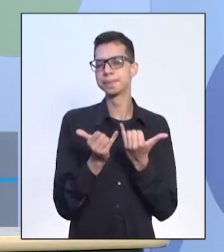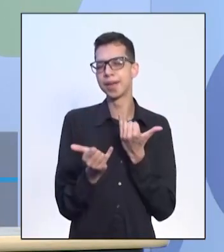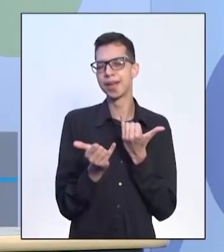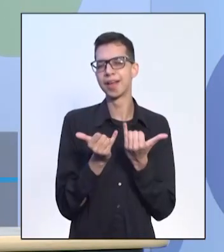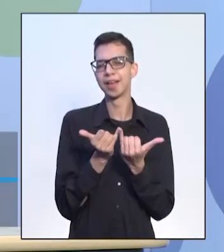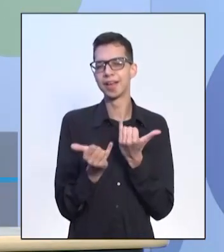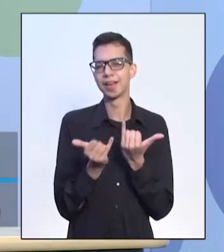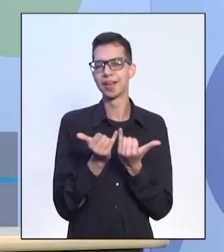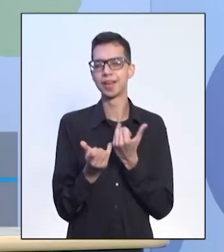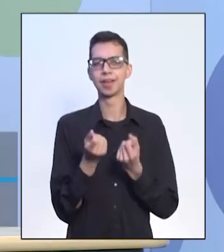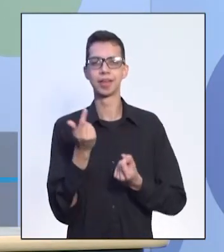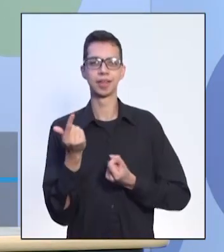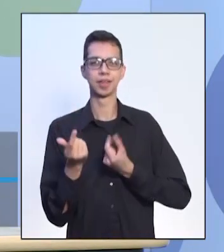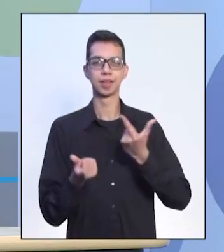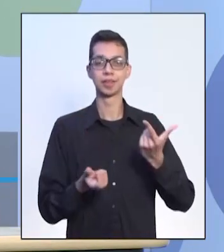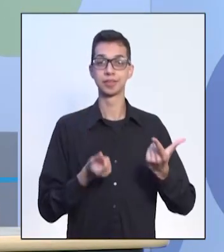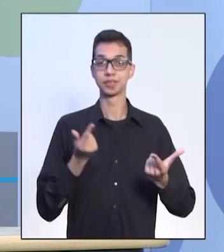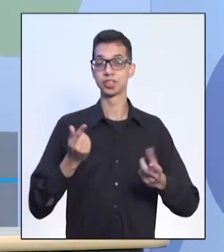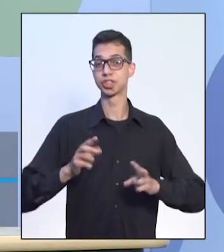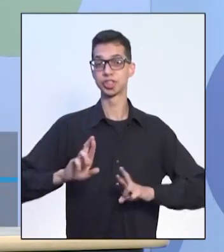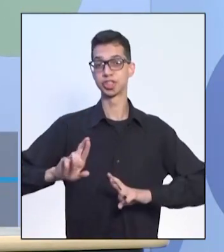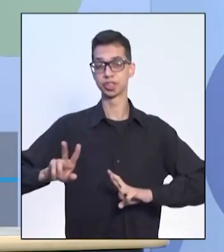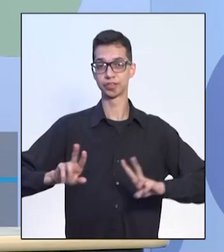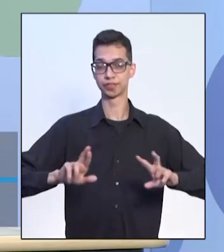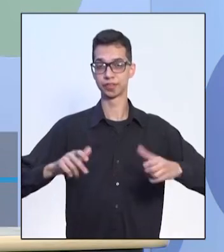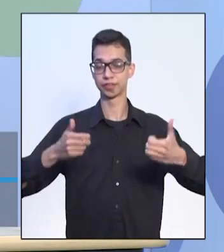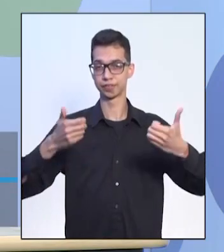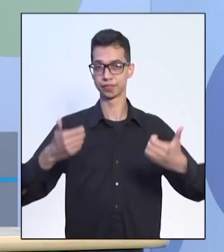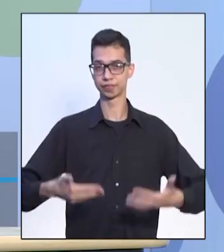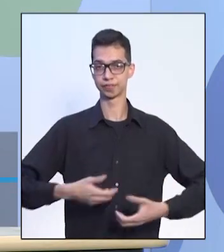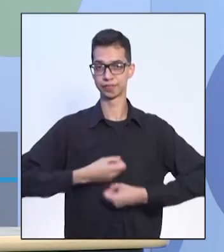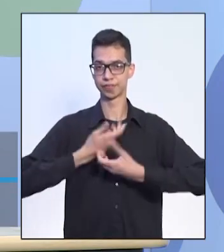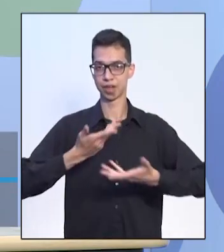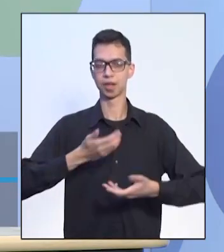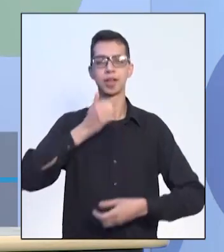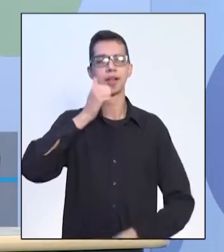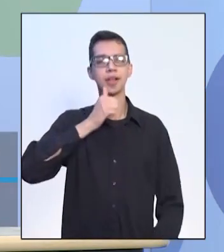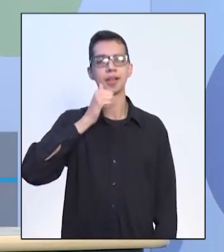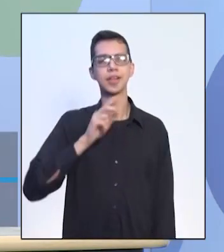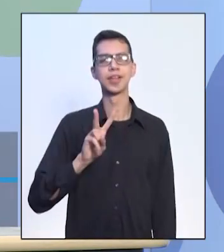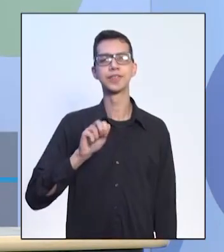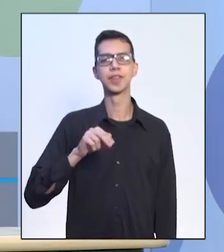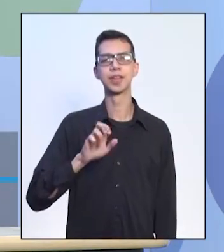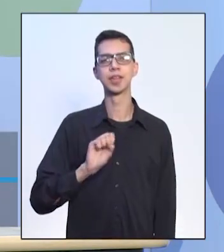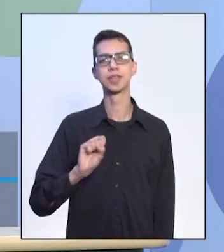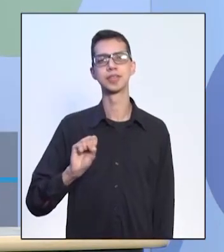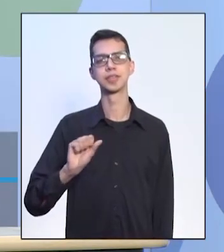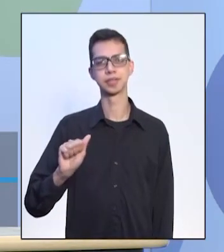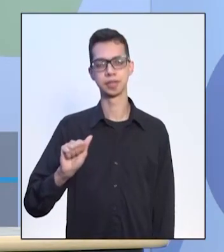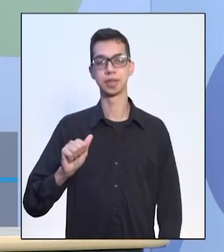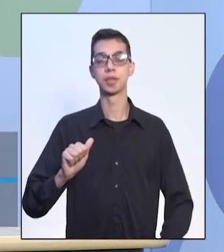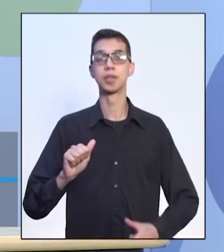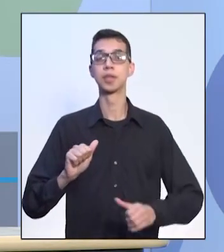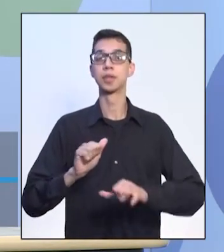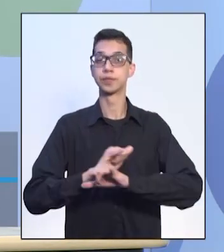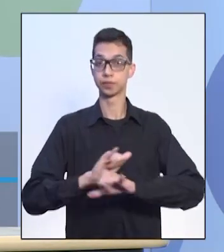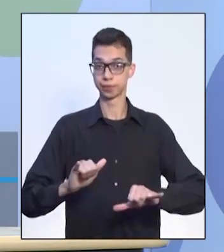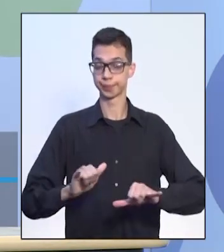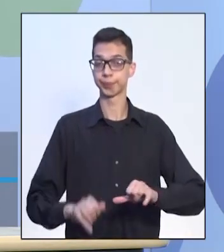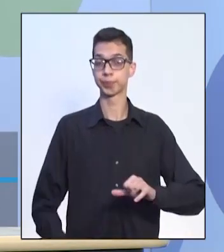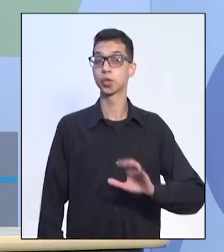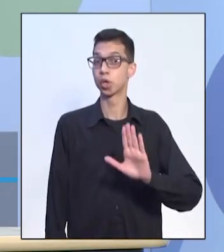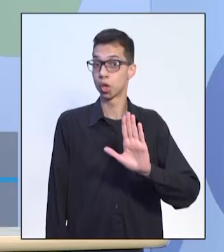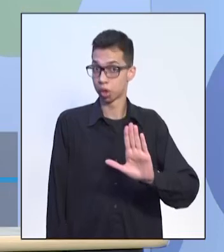por caminhos diferentes. Uhum. Então, a Vanessinha disse, olha, essa desvalorização,